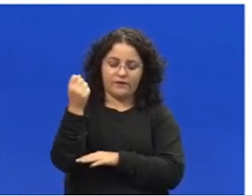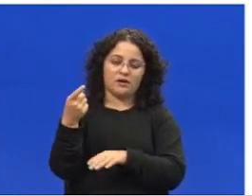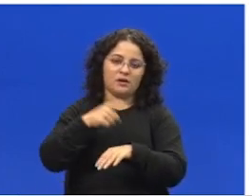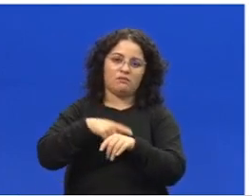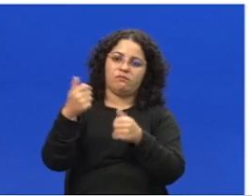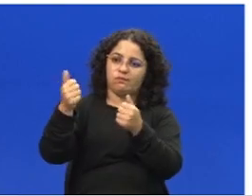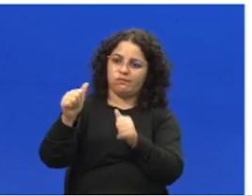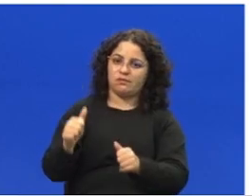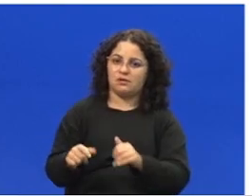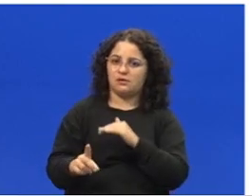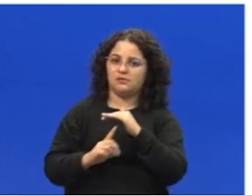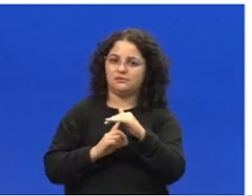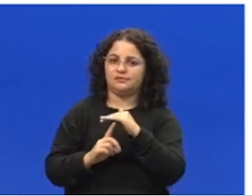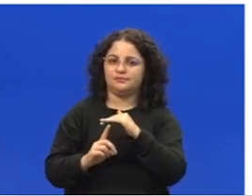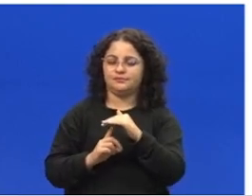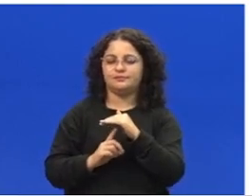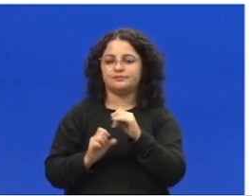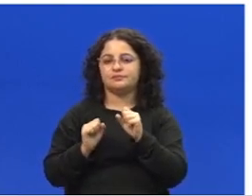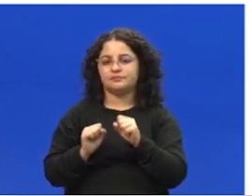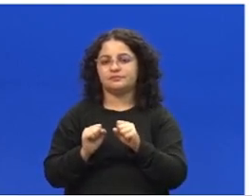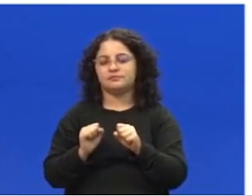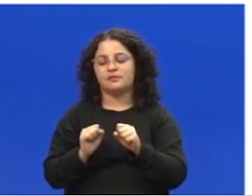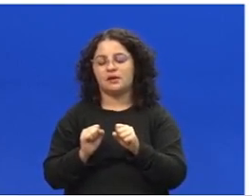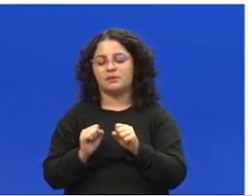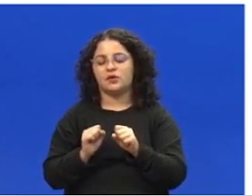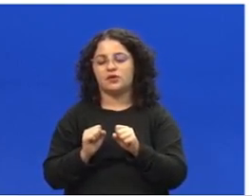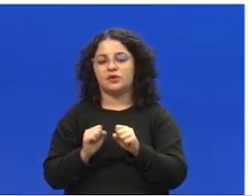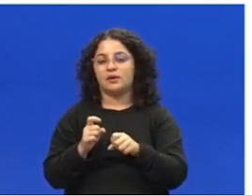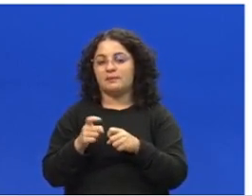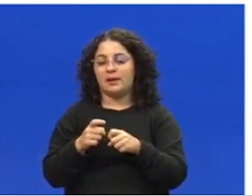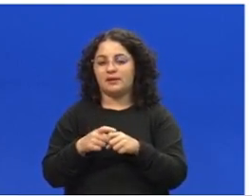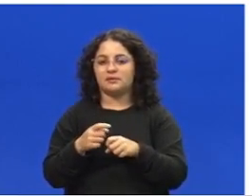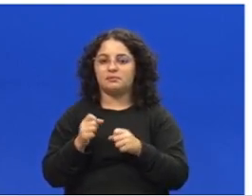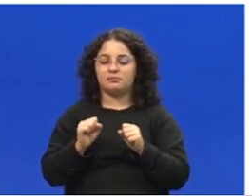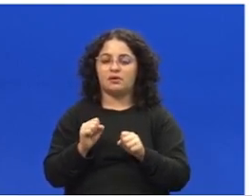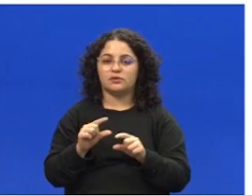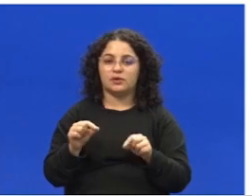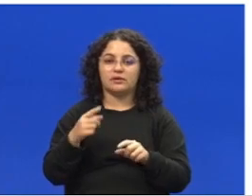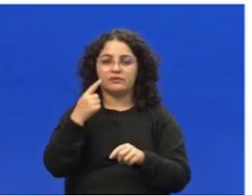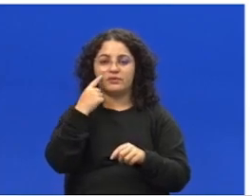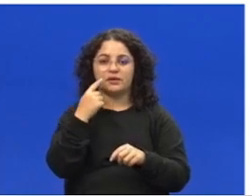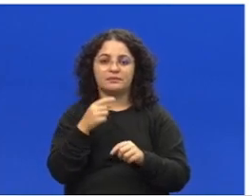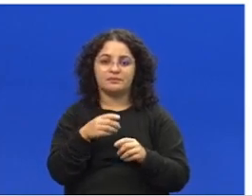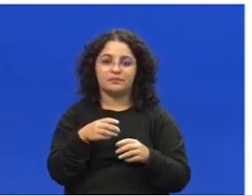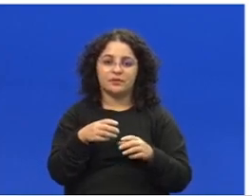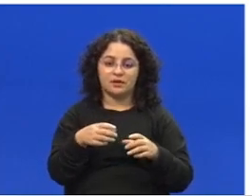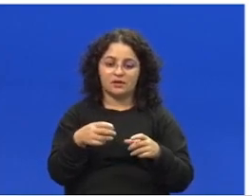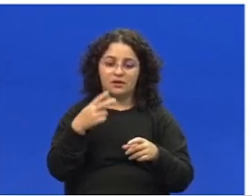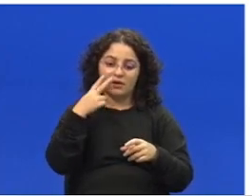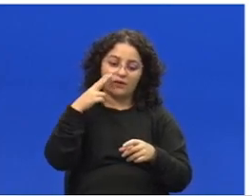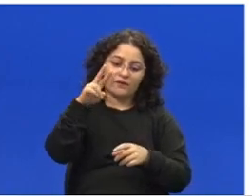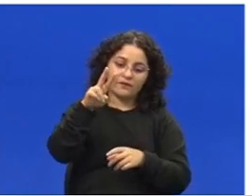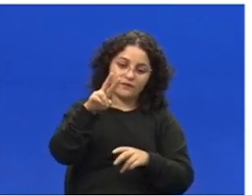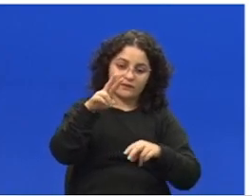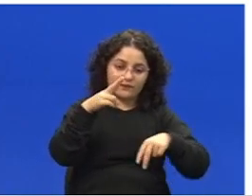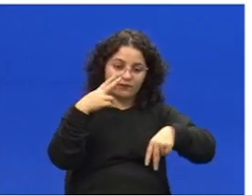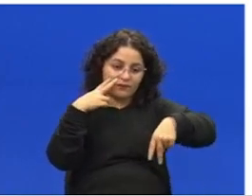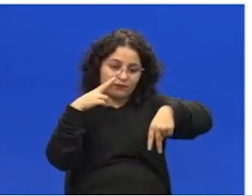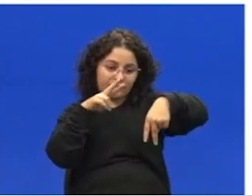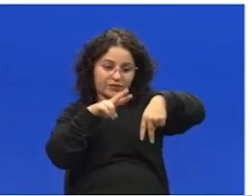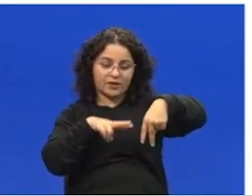avaliação clínica, eu posso ainda identificar um aumento da lordose lombar, né, na visualização